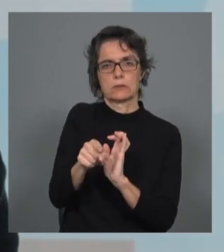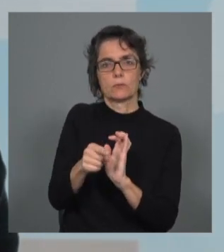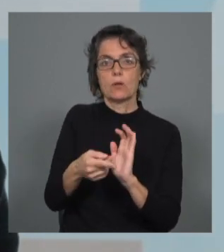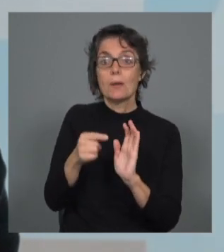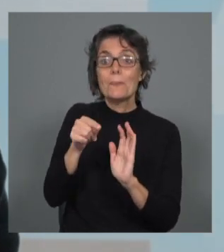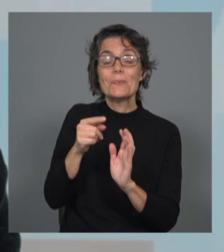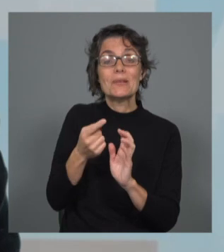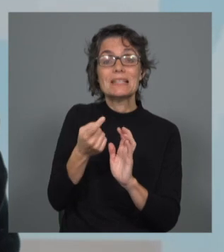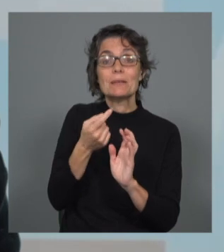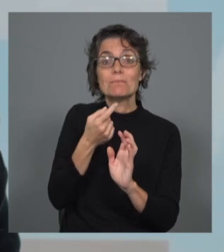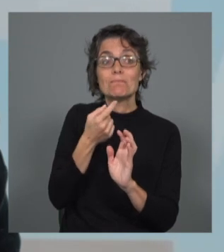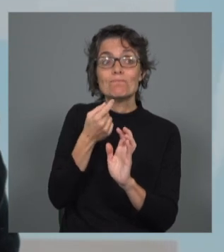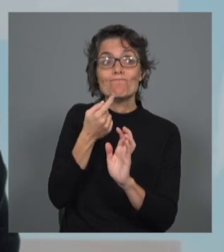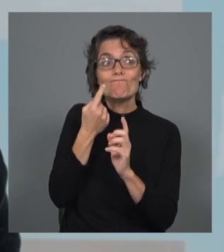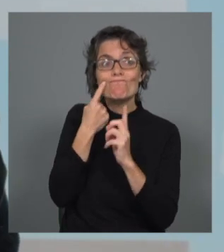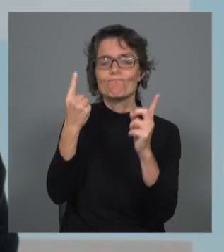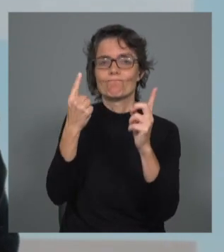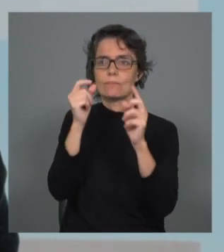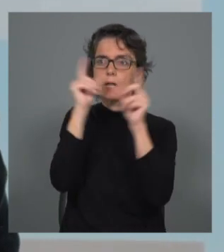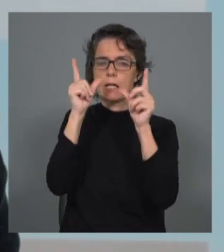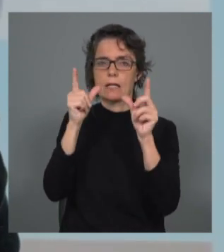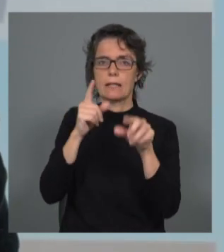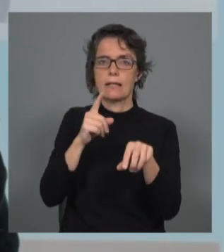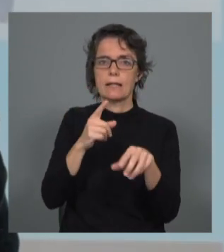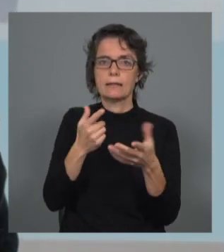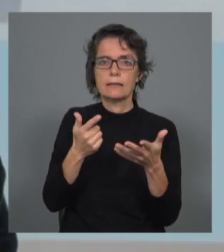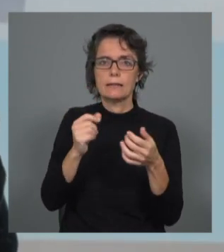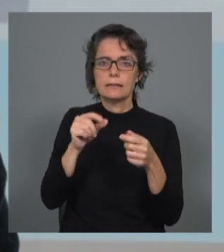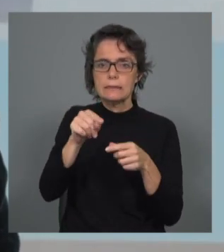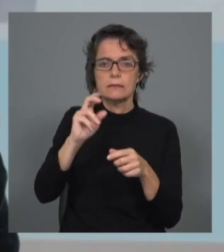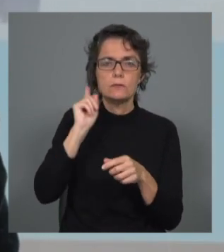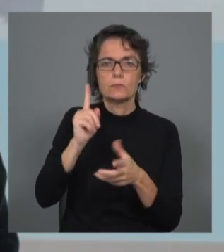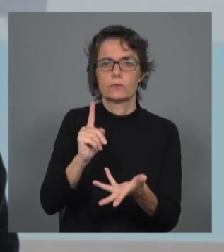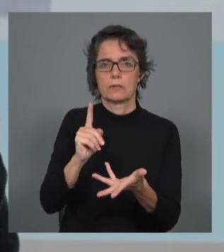imprensa regional. Eu digo isto porquê? Porque a pandemia veio efetivamente